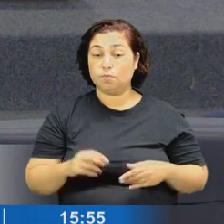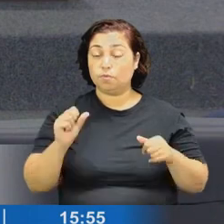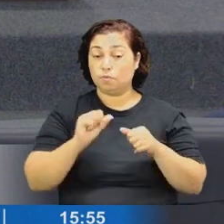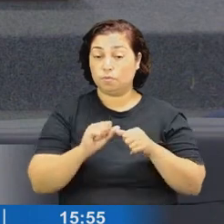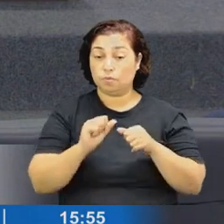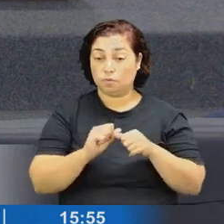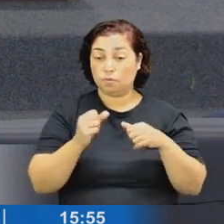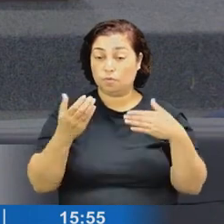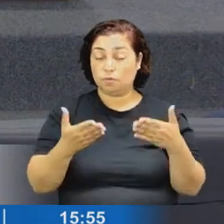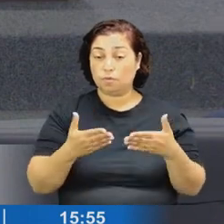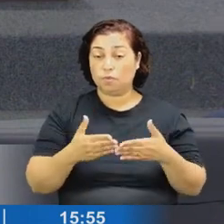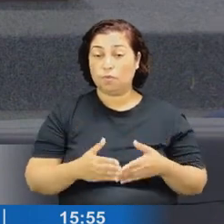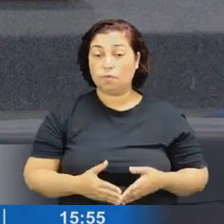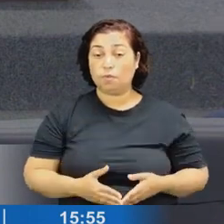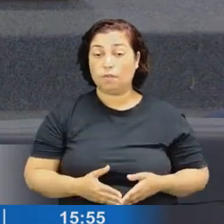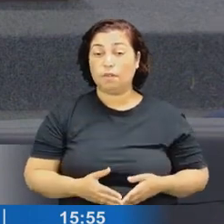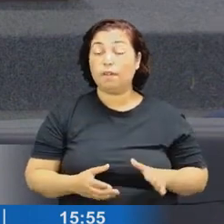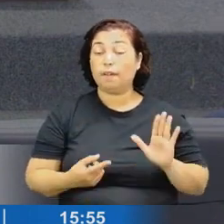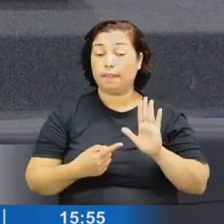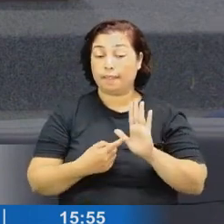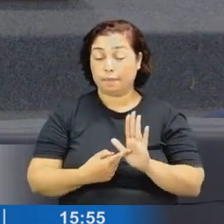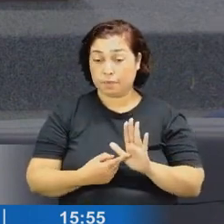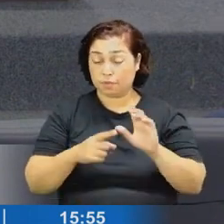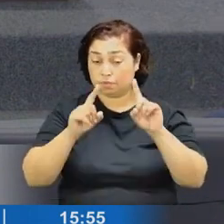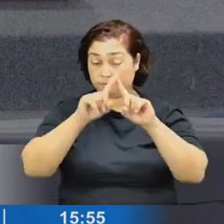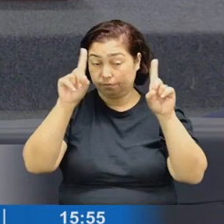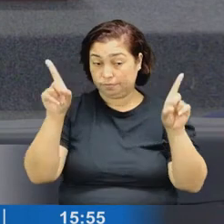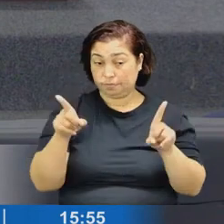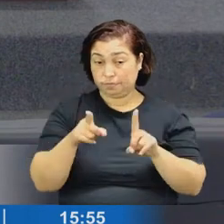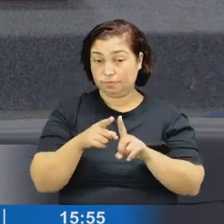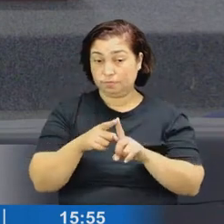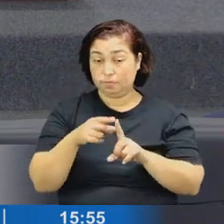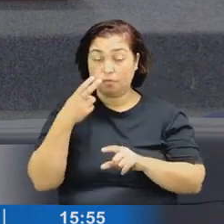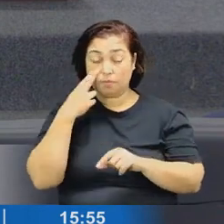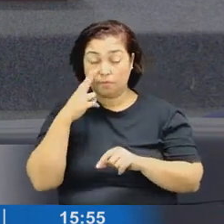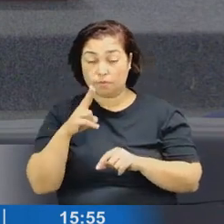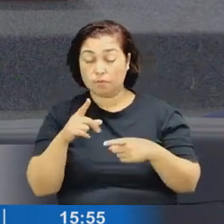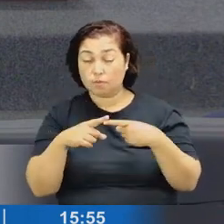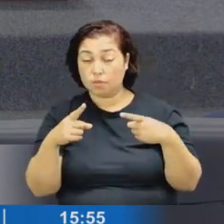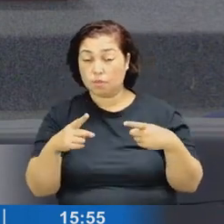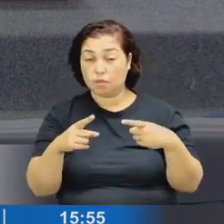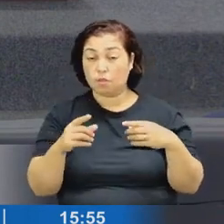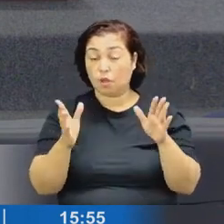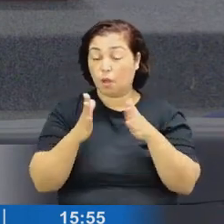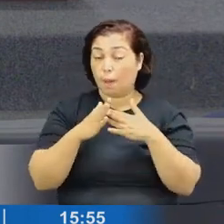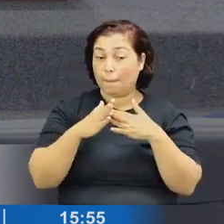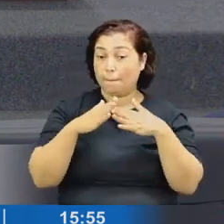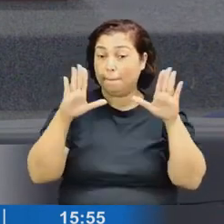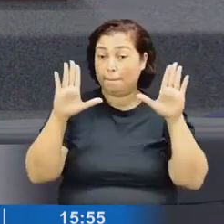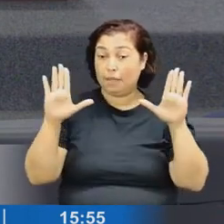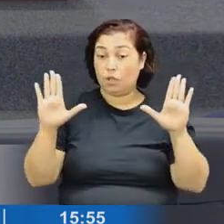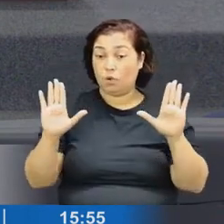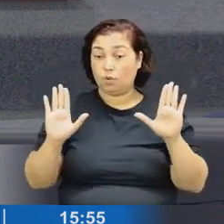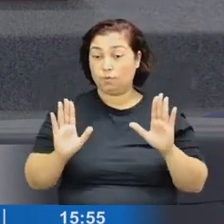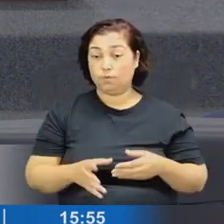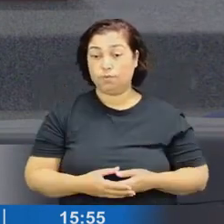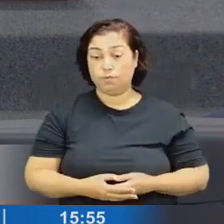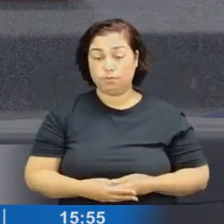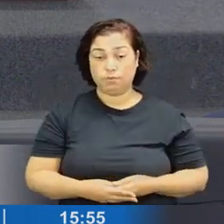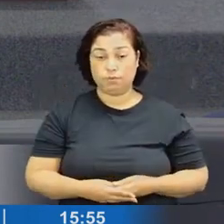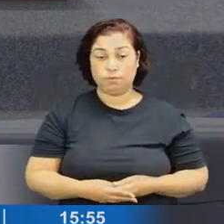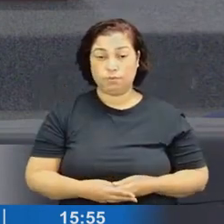fazer agora qual que nessa pizza que se vocês focassem iria dar um salto a coisa